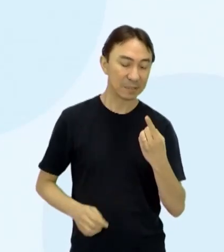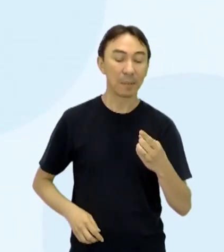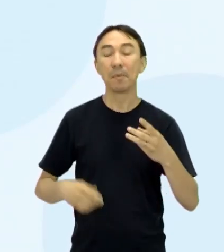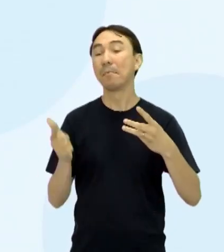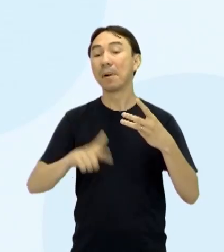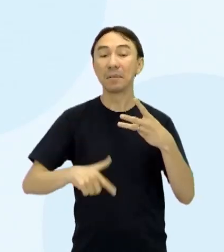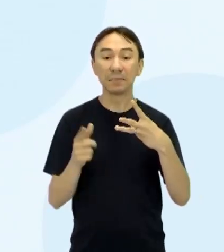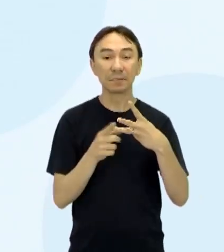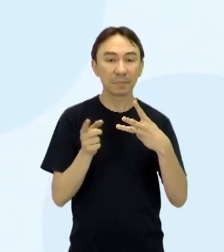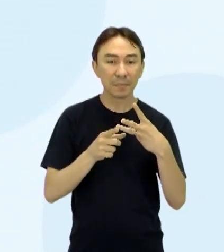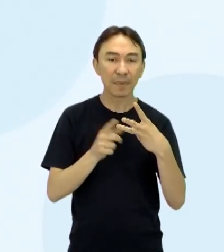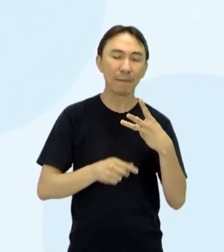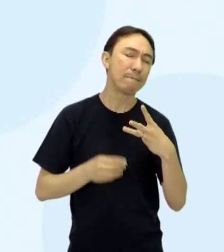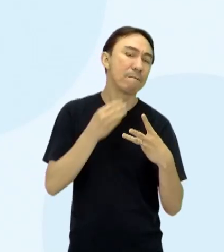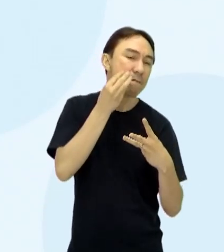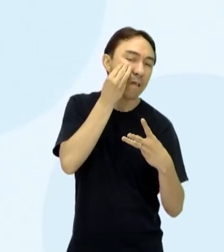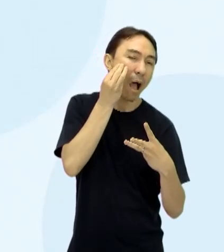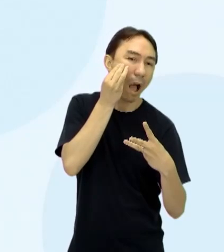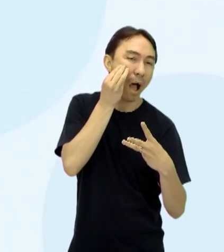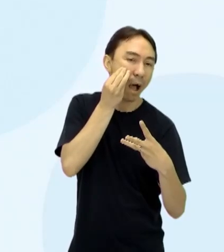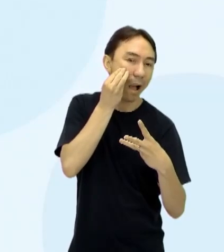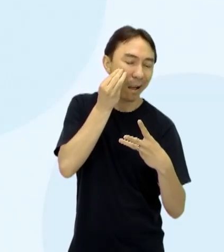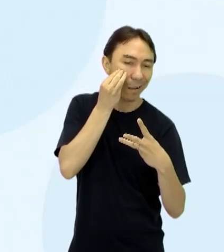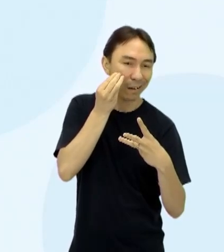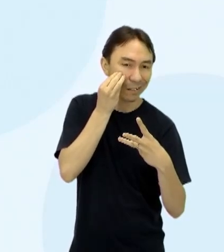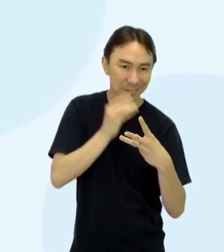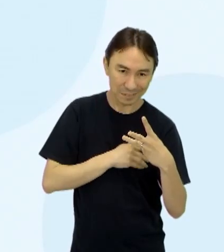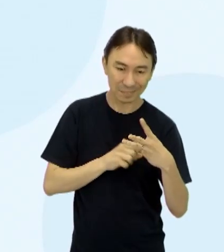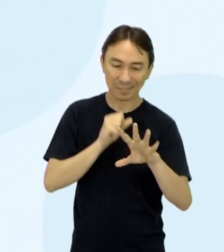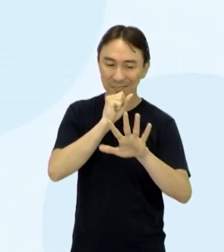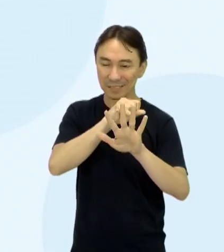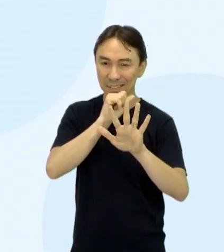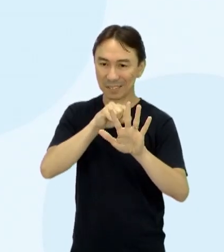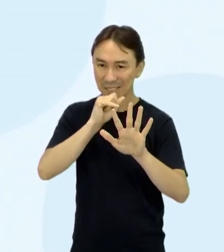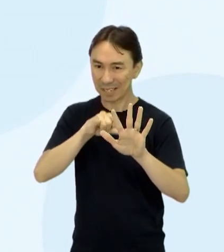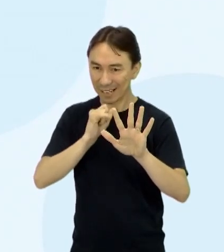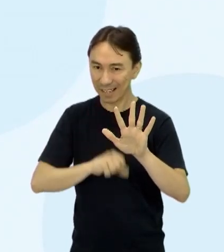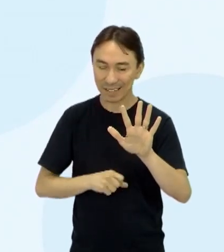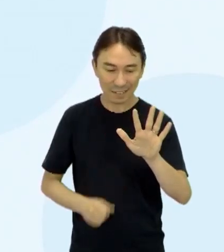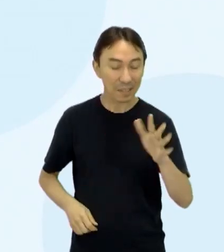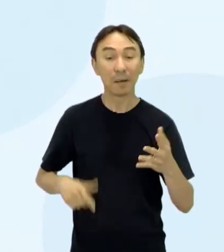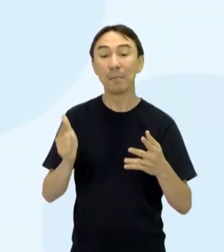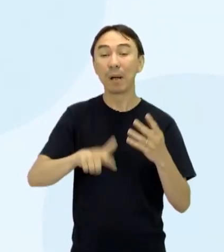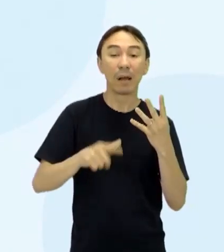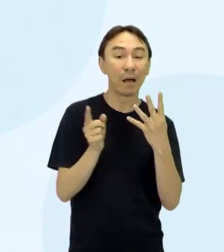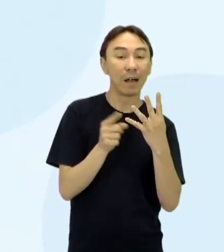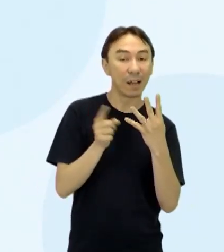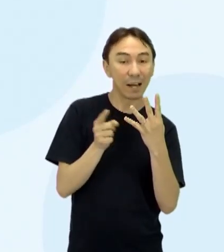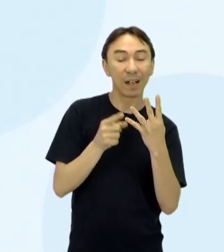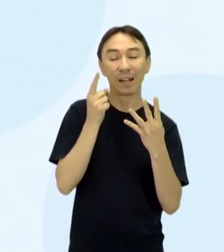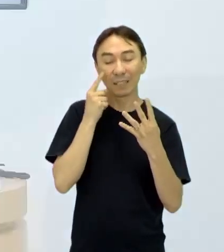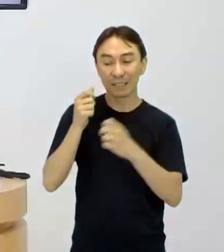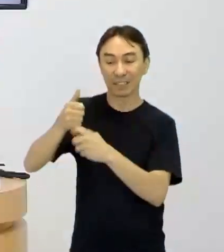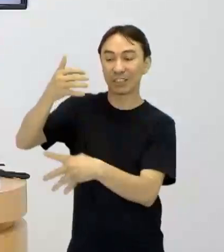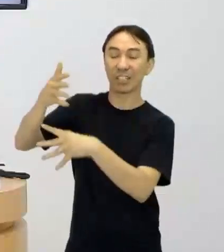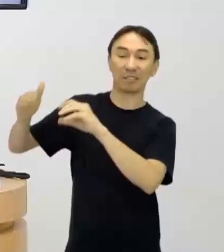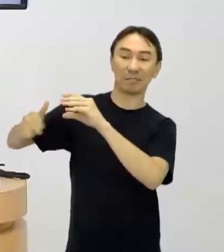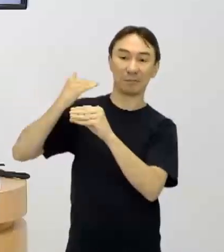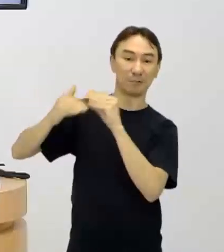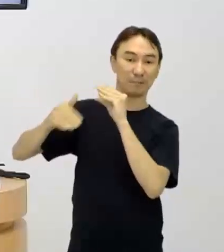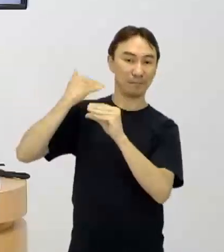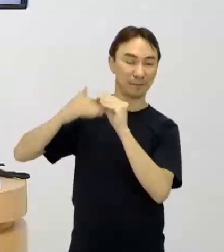ver se a gente consegue fazer isso aí de uma maneira bem legal. Vamos testar algumas hipóteses e a interação no chat vai ser